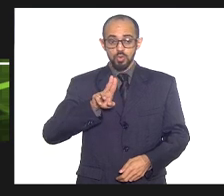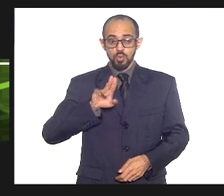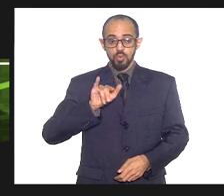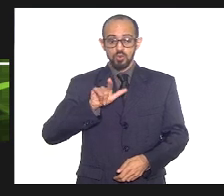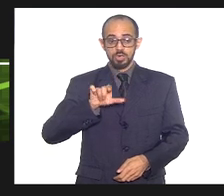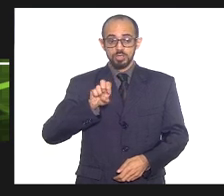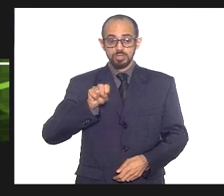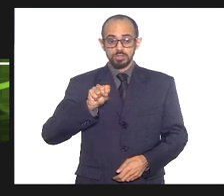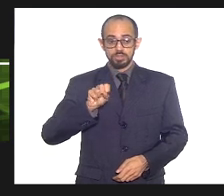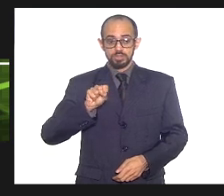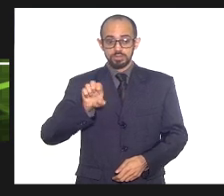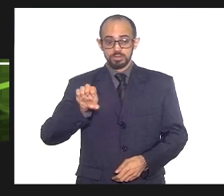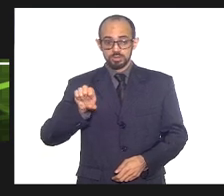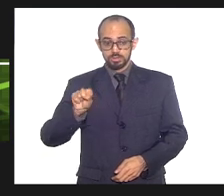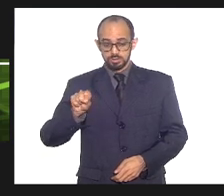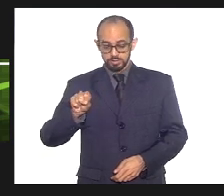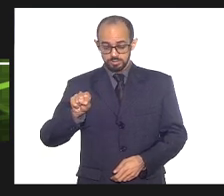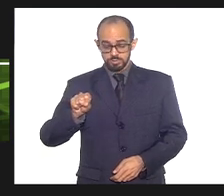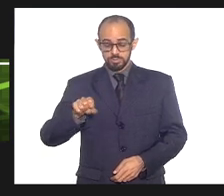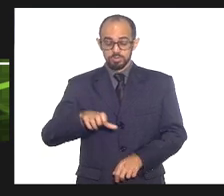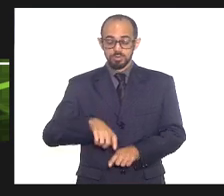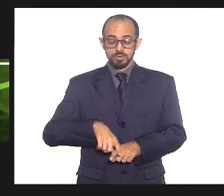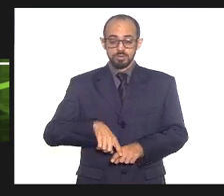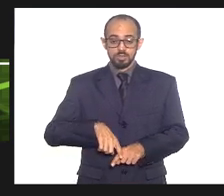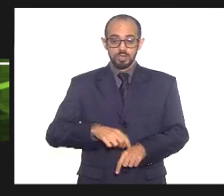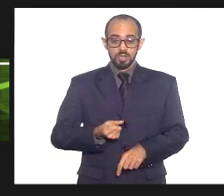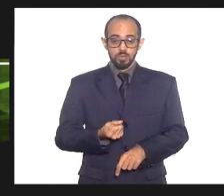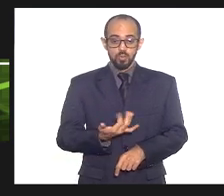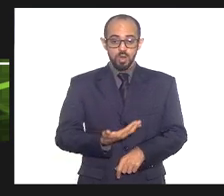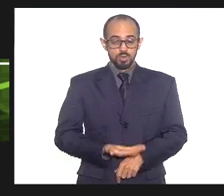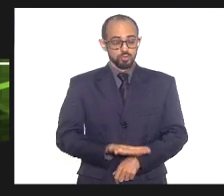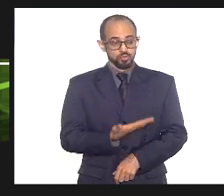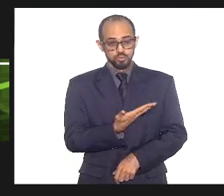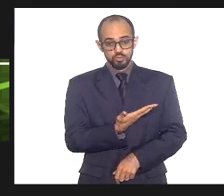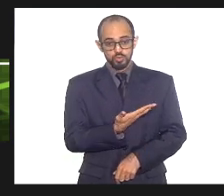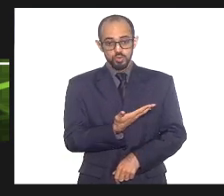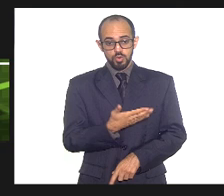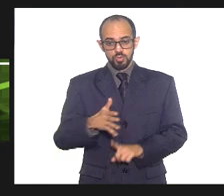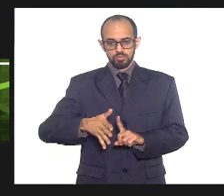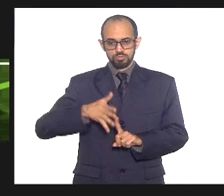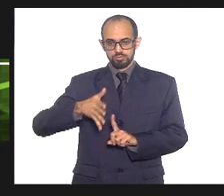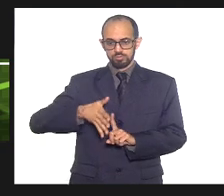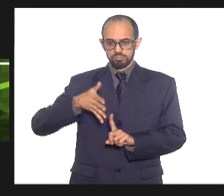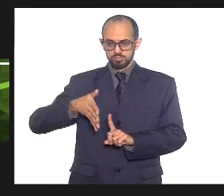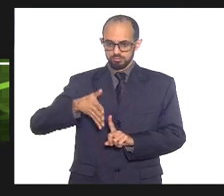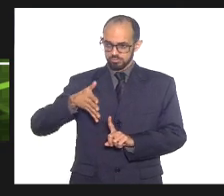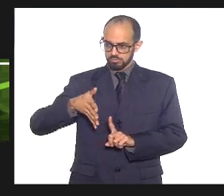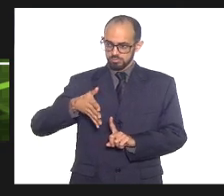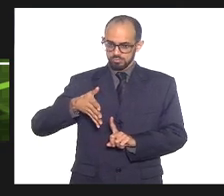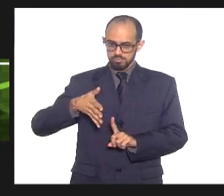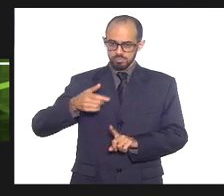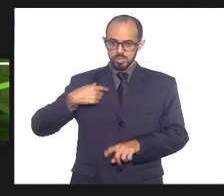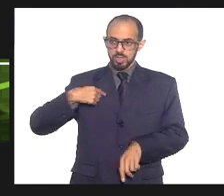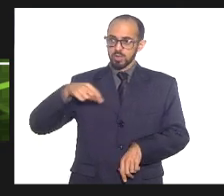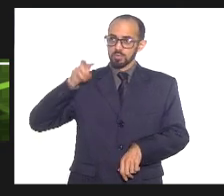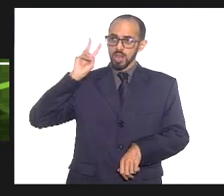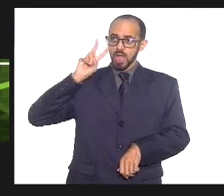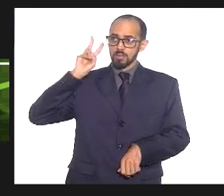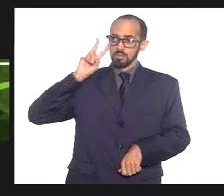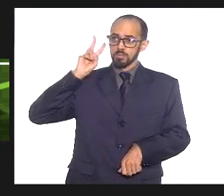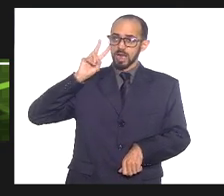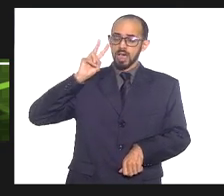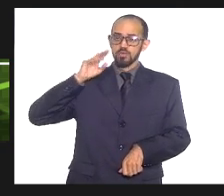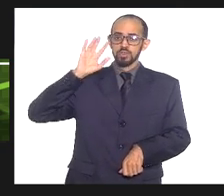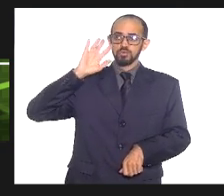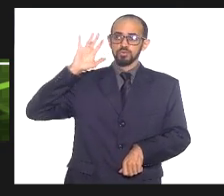Martins. E quando Vossa Senhoria fazia uso da palavra, eu me lembrava do